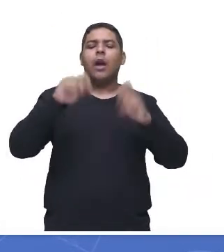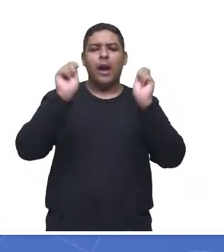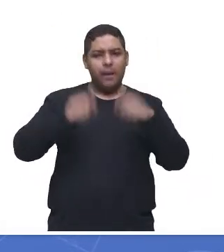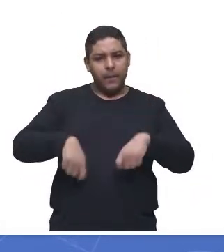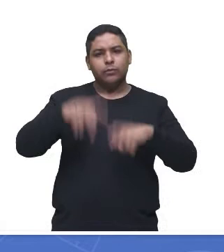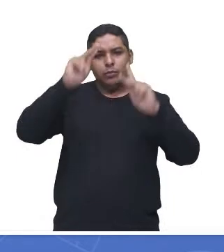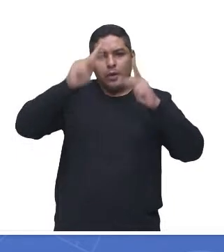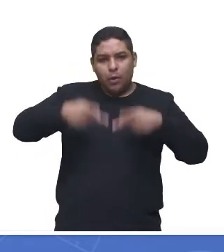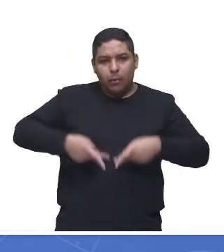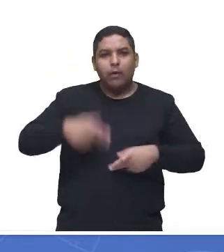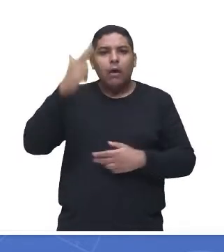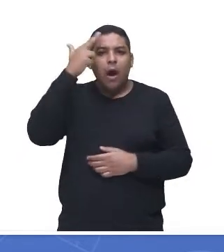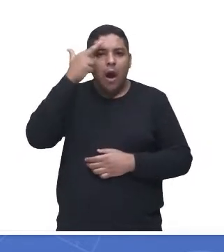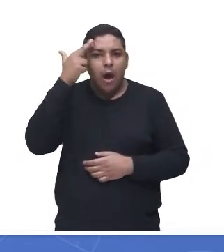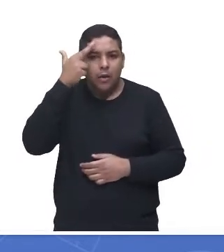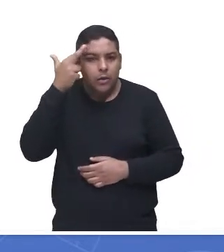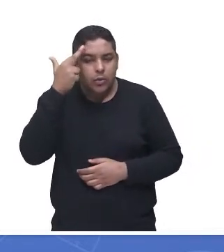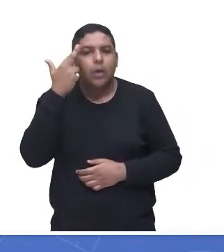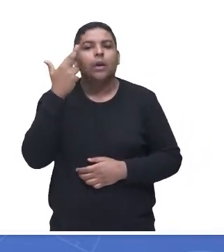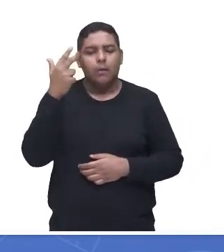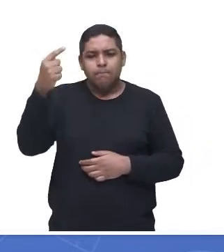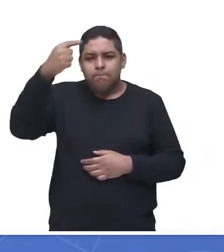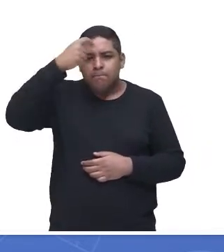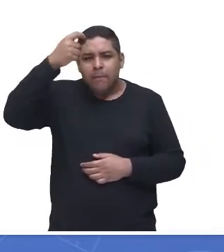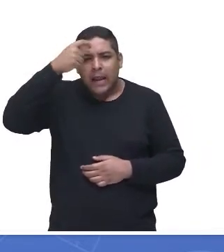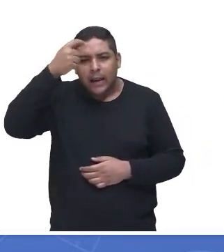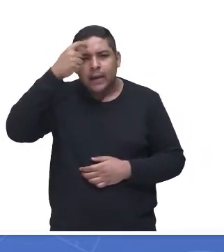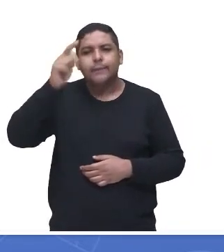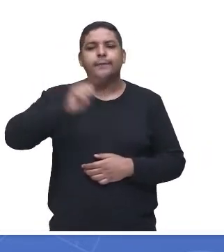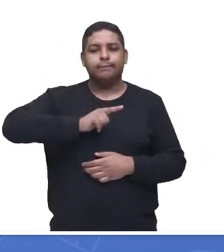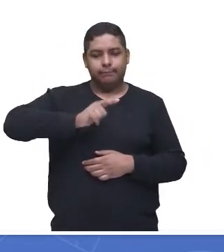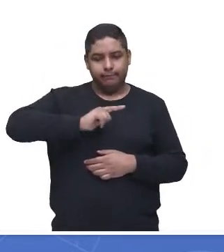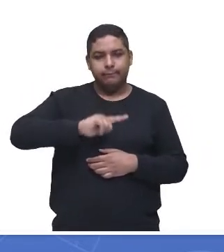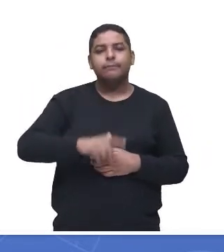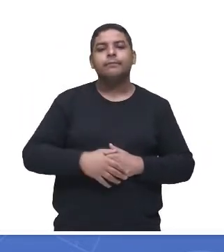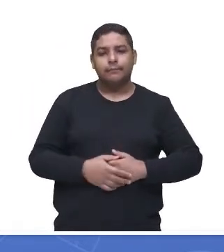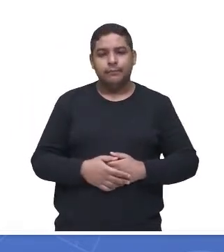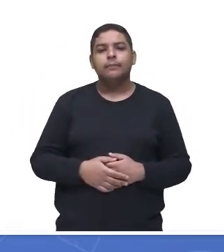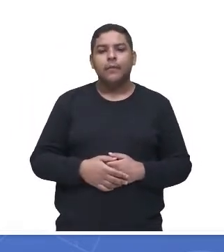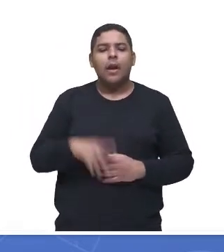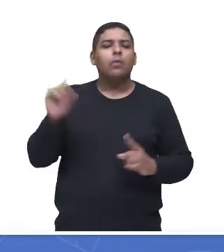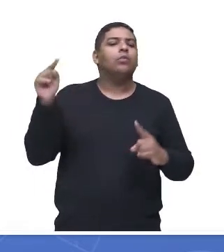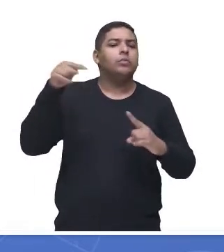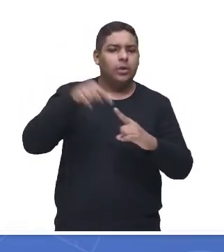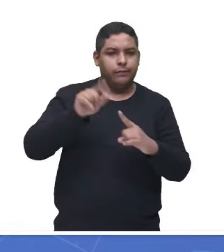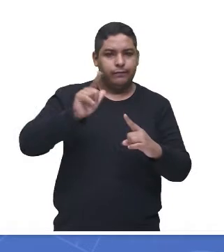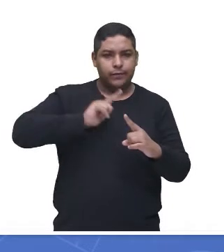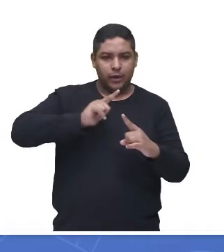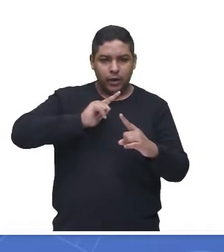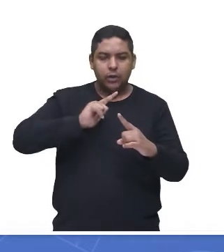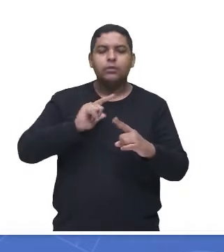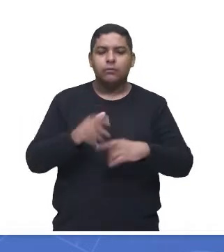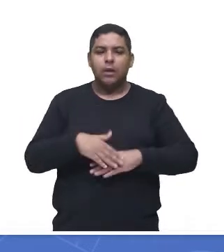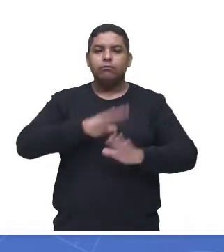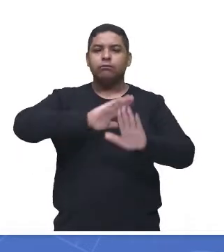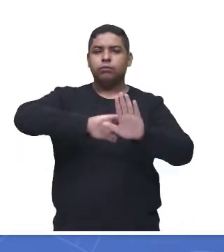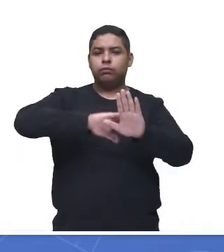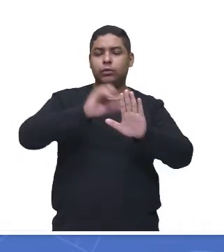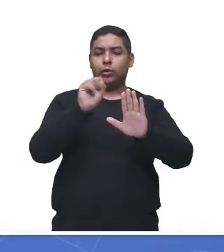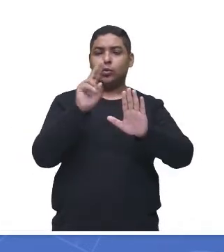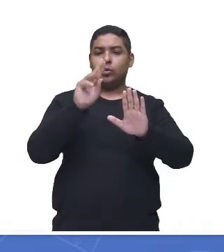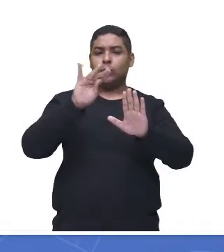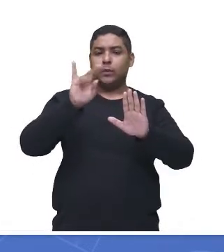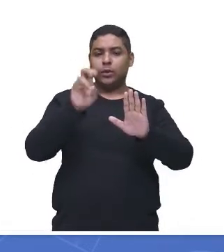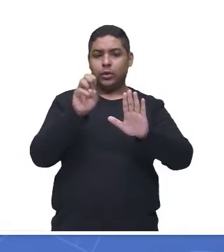humano é um ser racional, ele pensa, né? Ele é um ser subjetivo, ele tem sentimentos, ele tem,